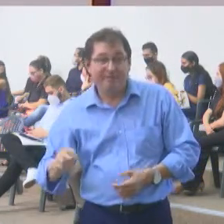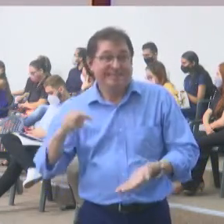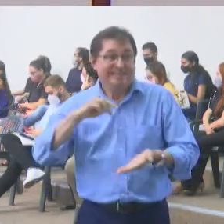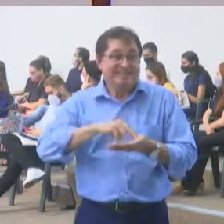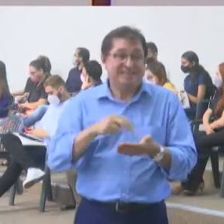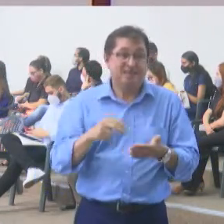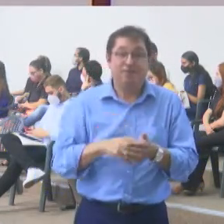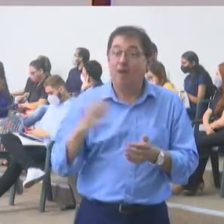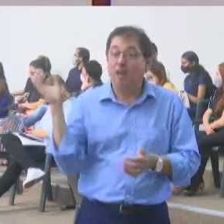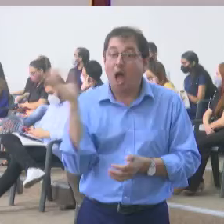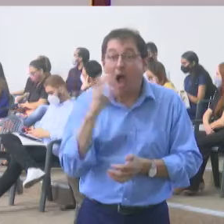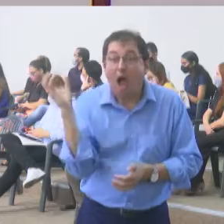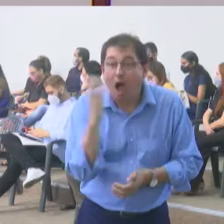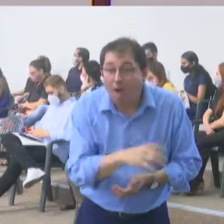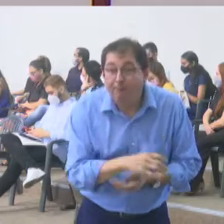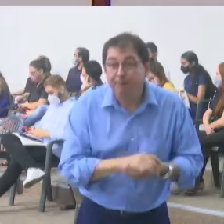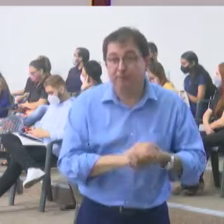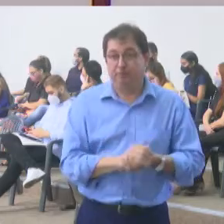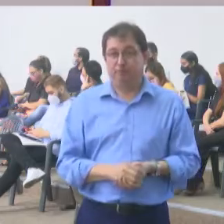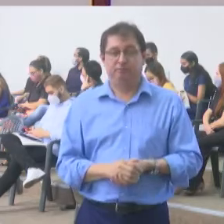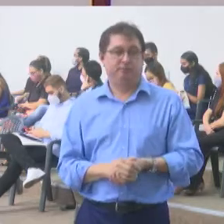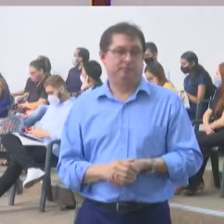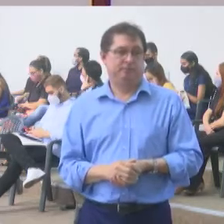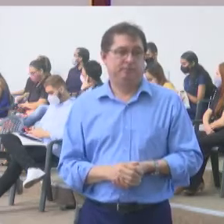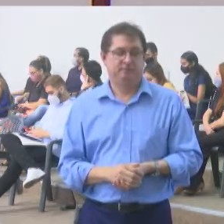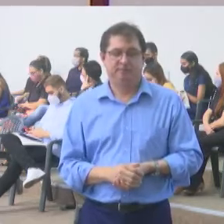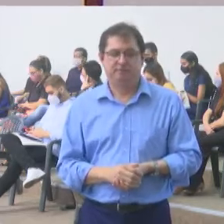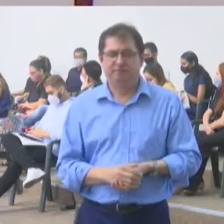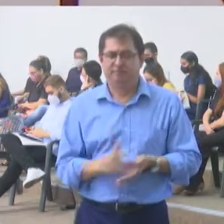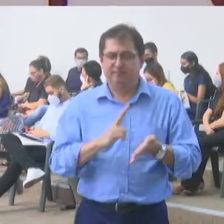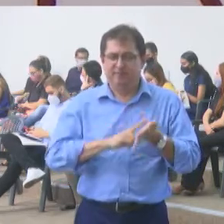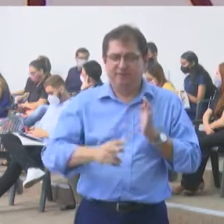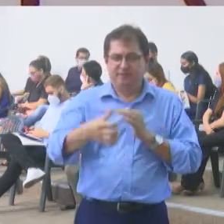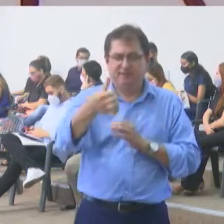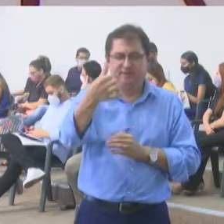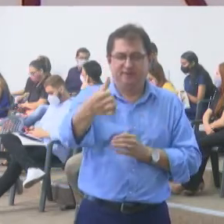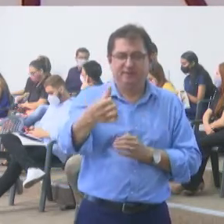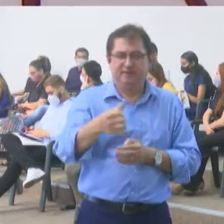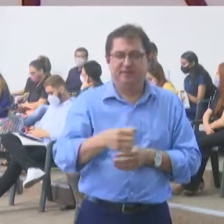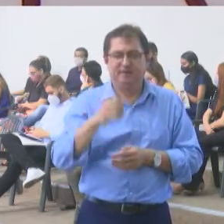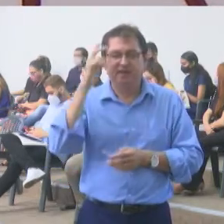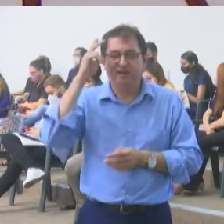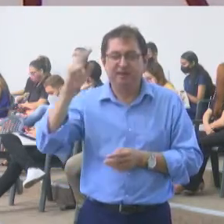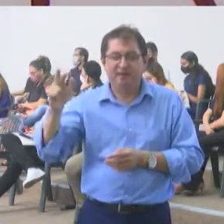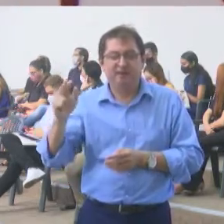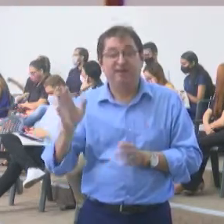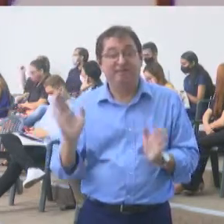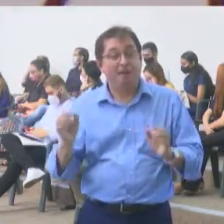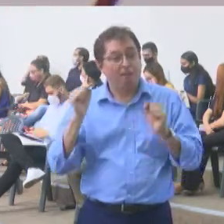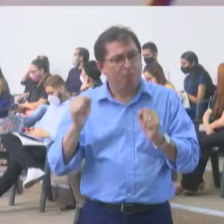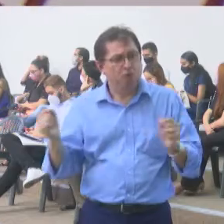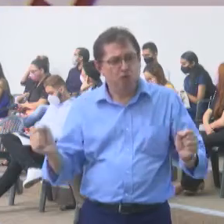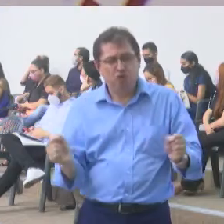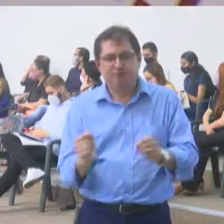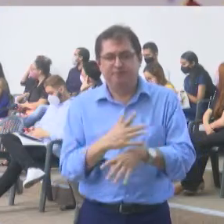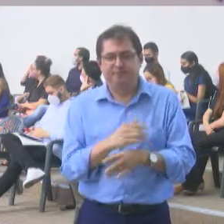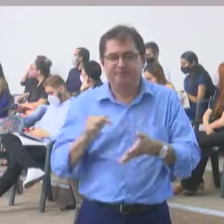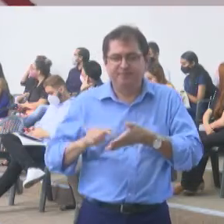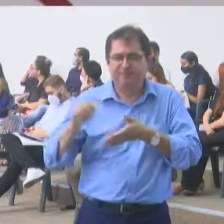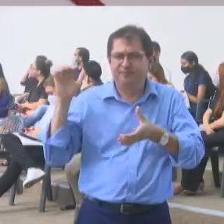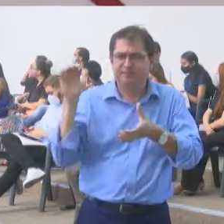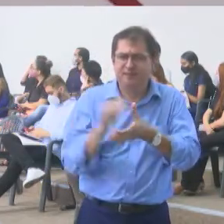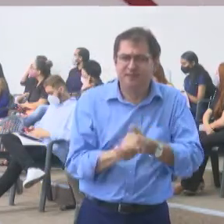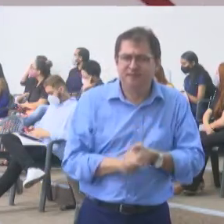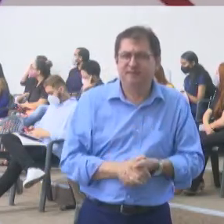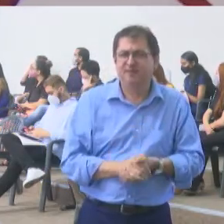pressa, estava correndo aqui nessa história. No versículo 6, a história já poderia terminar. Casou, abriu-se